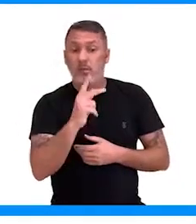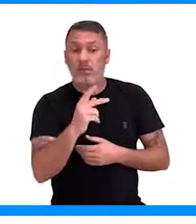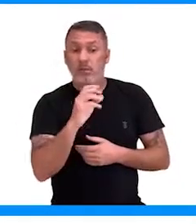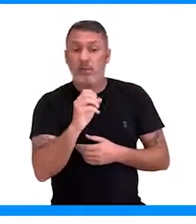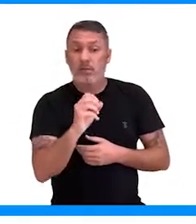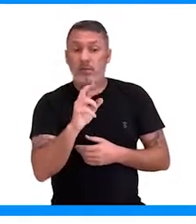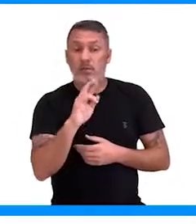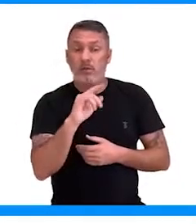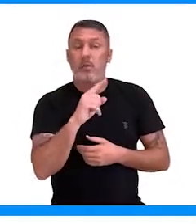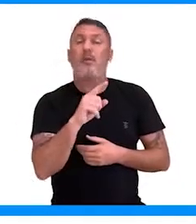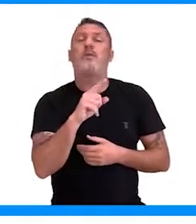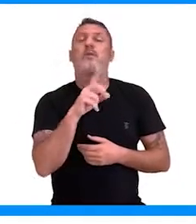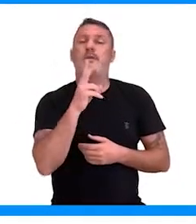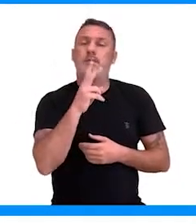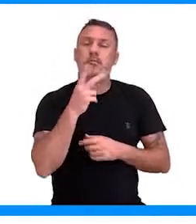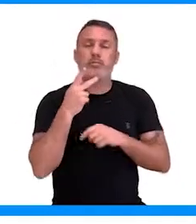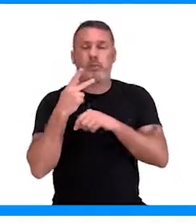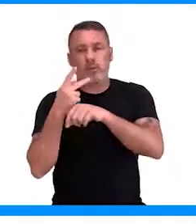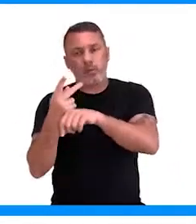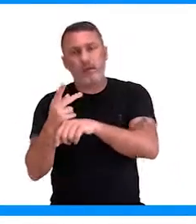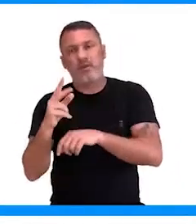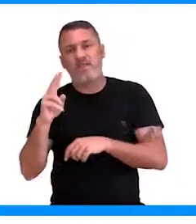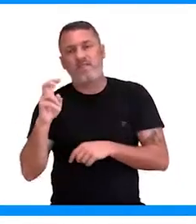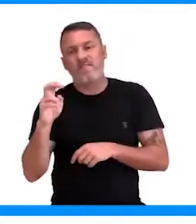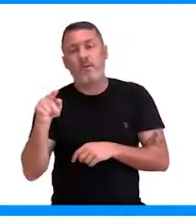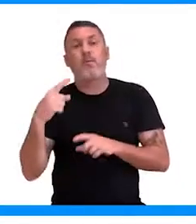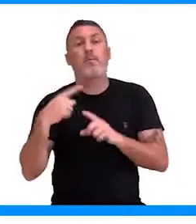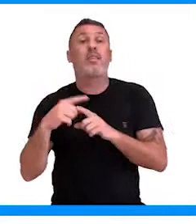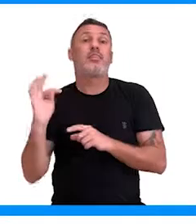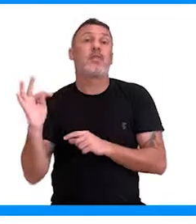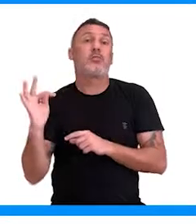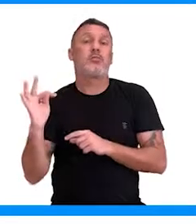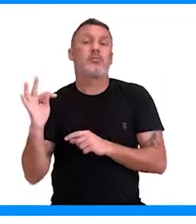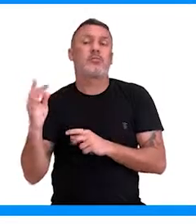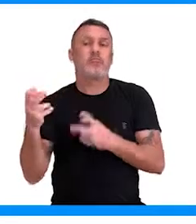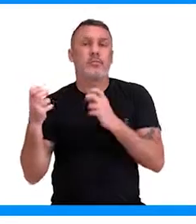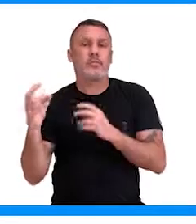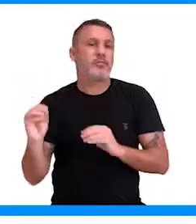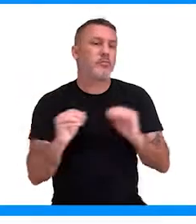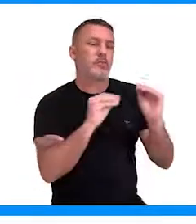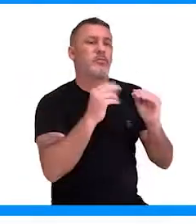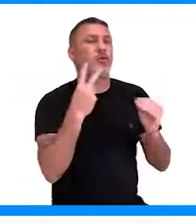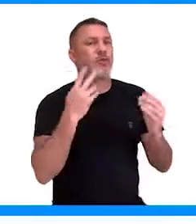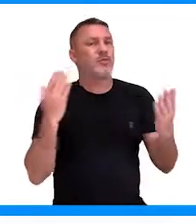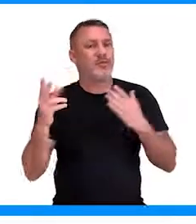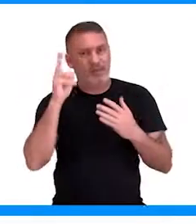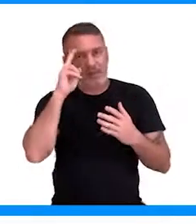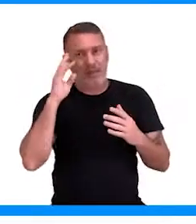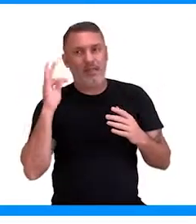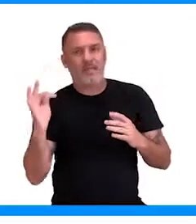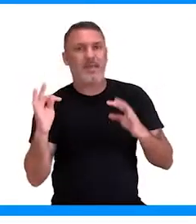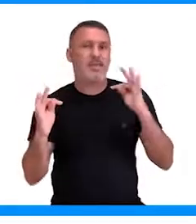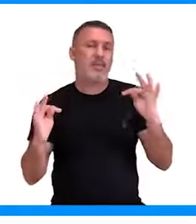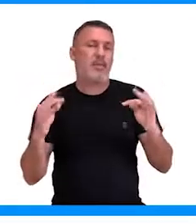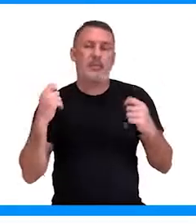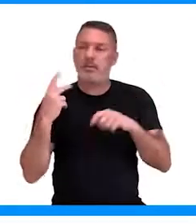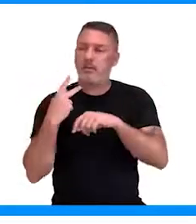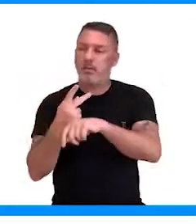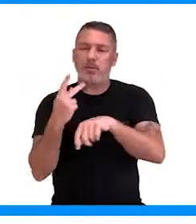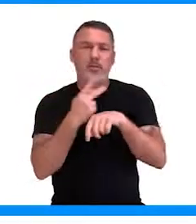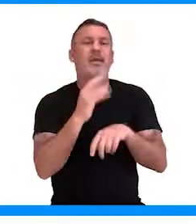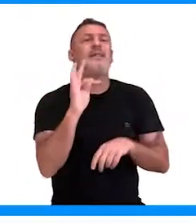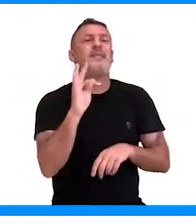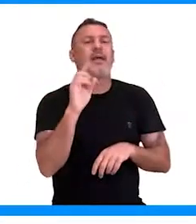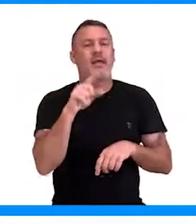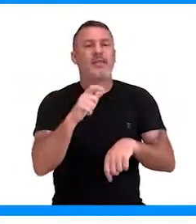provavelmente você vai ter que ir para a vertical, calcular o tempo para depois retornar. Fica a dica, tá? Então, ó, já vou listar